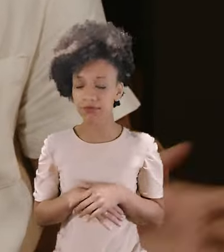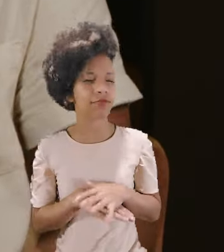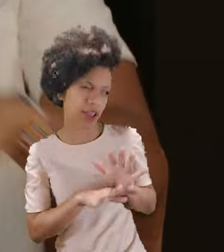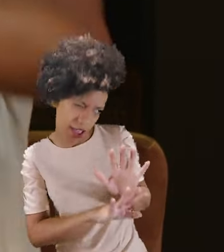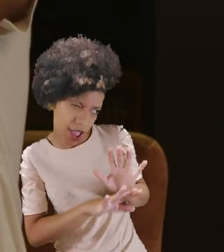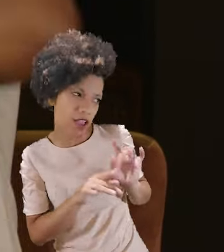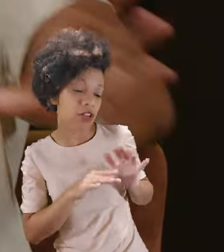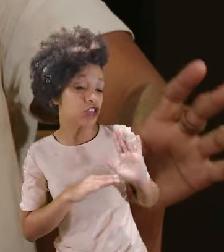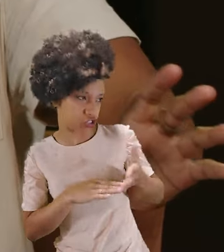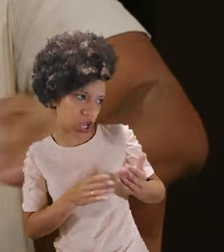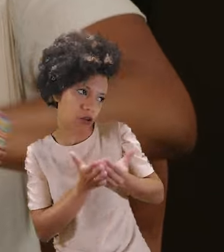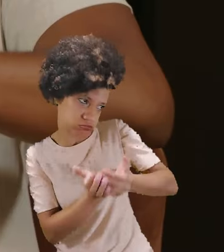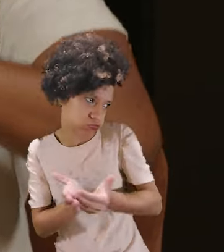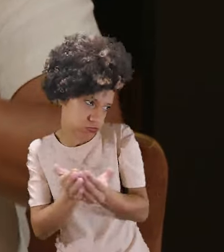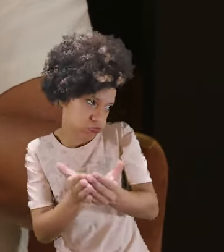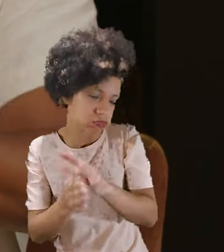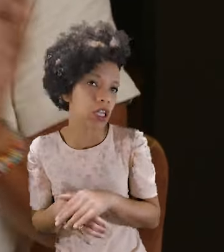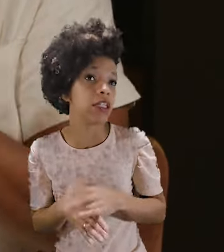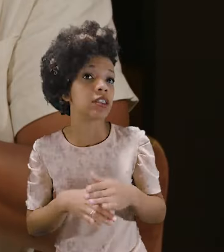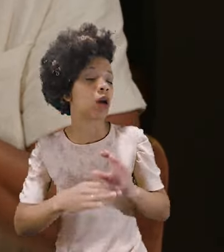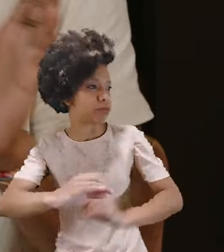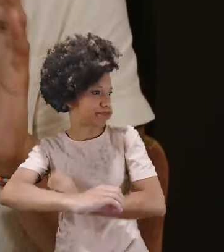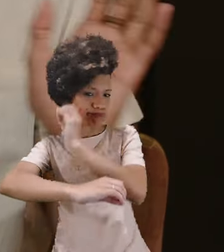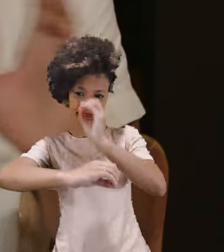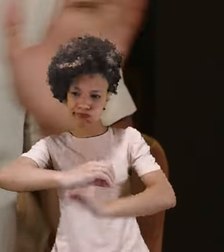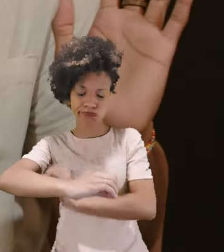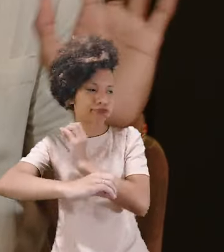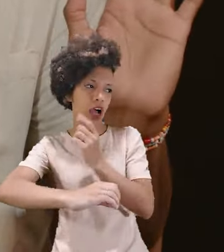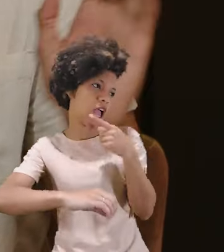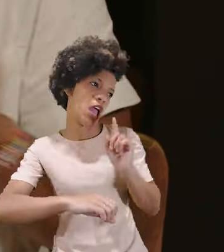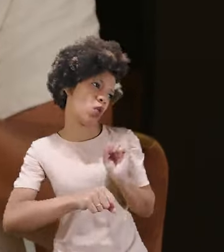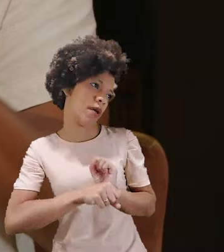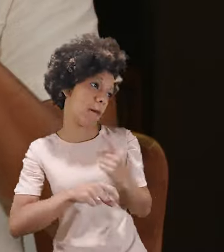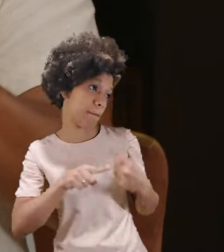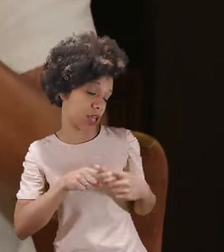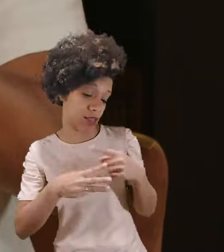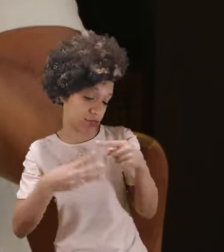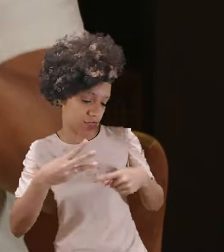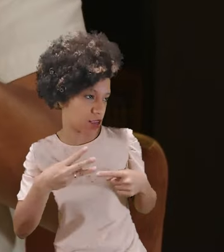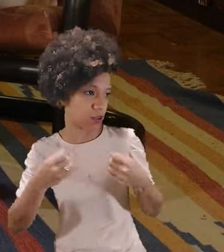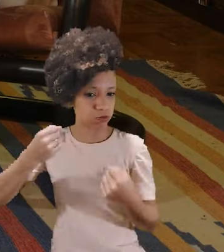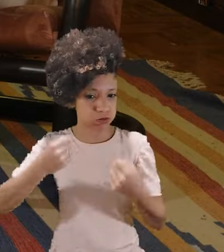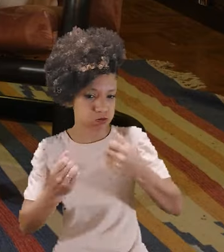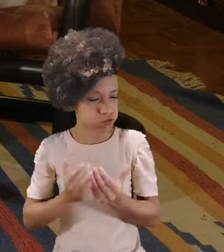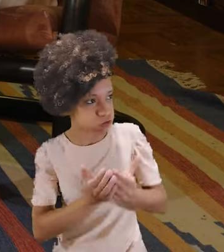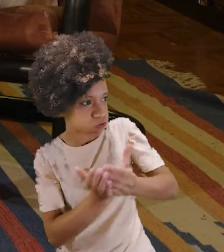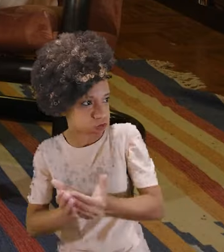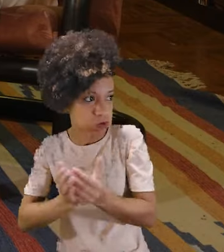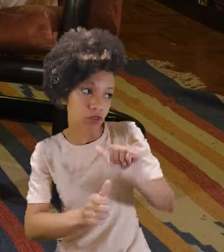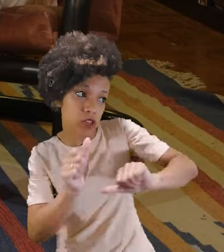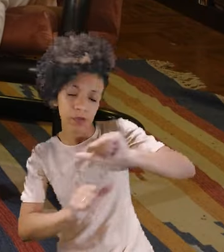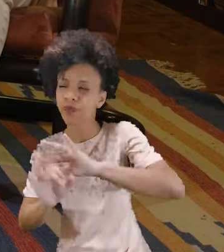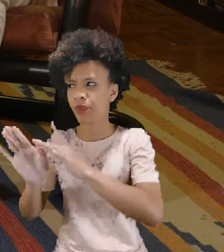também assim o negócio tá funcionando né então na vida 24 horas andando numa para a gente vai sair